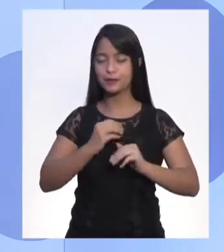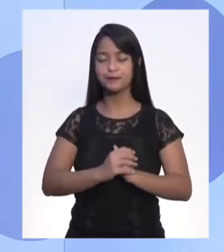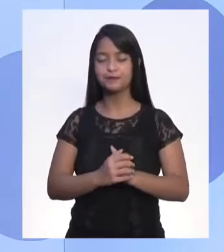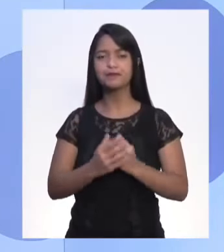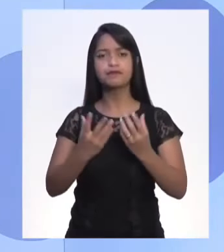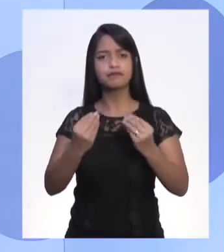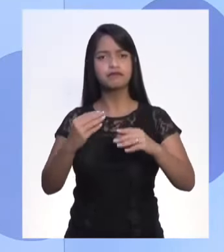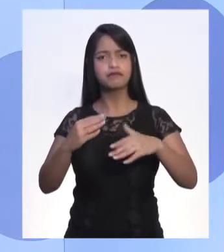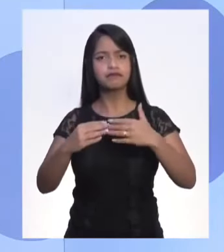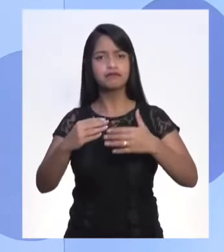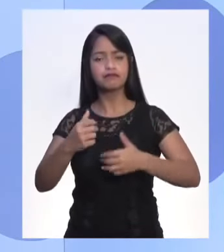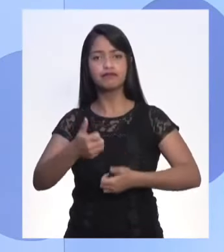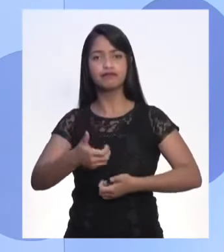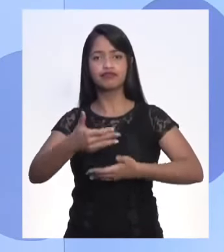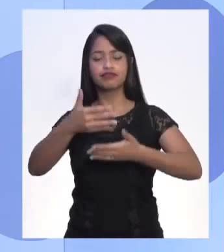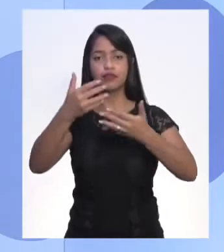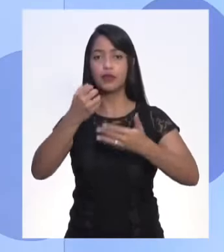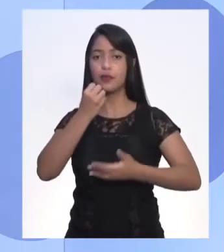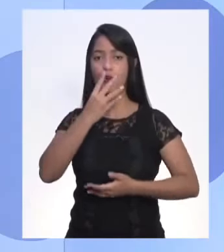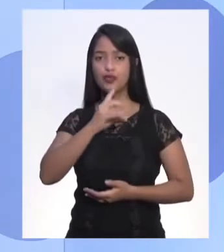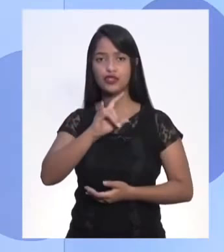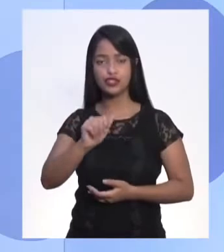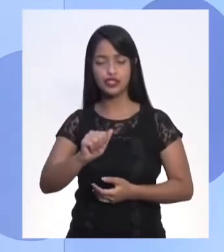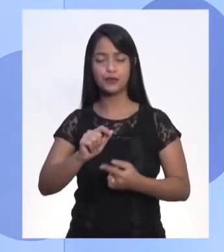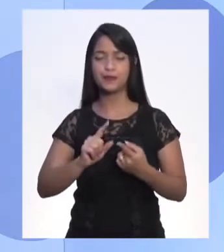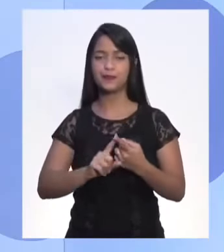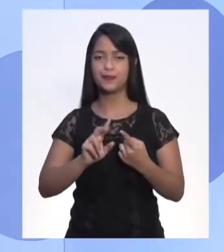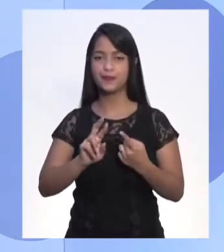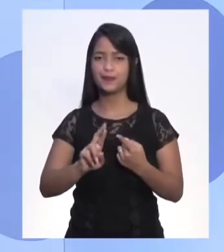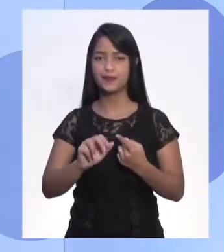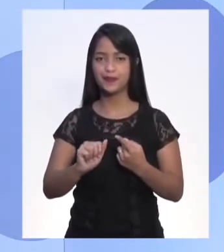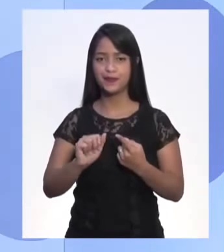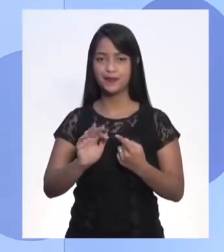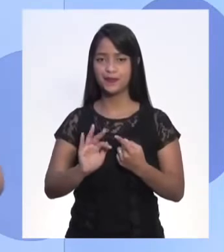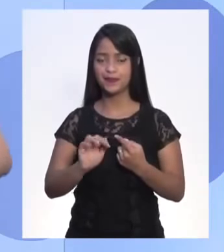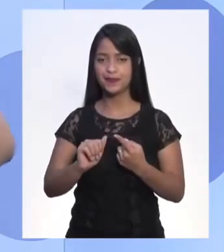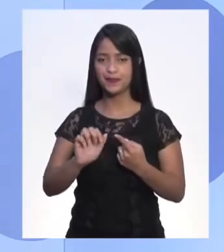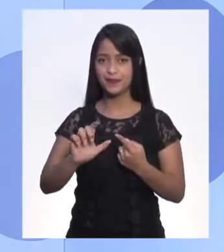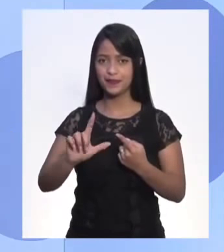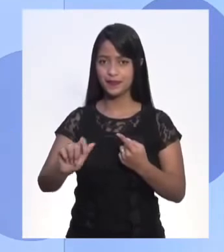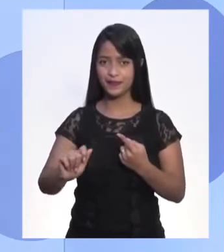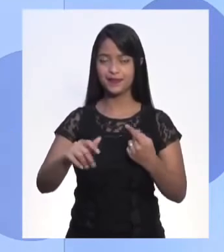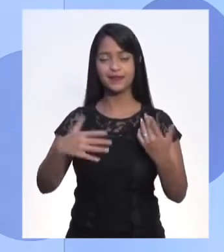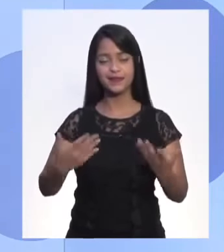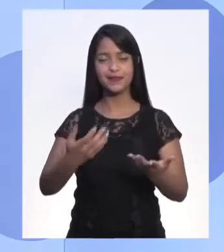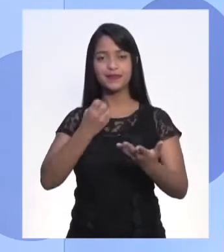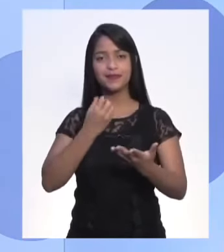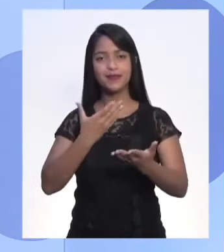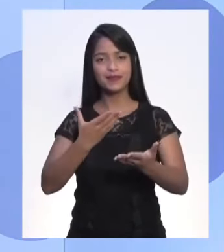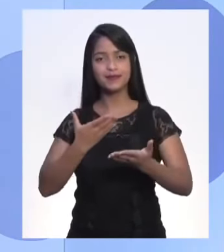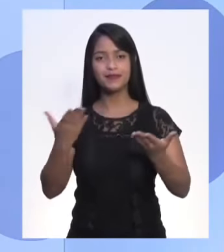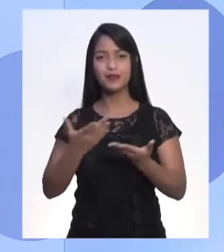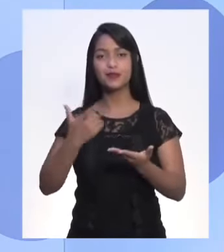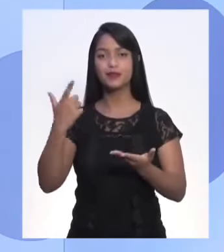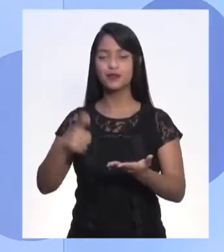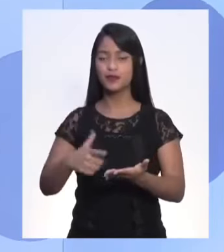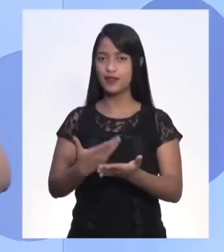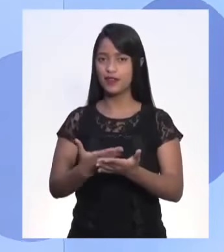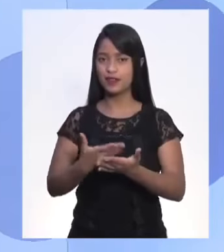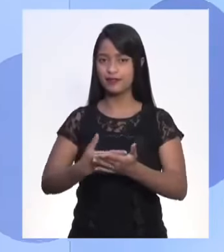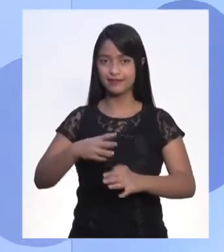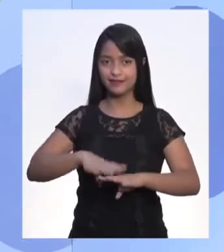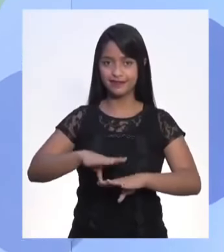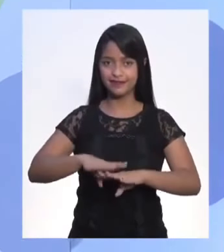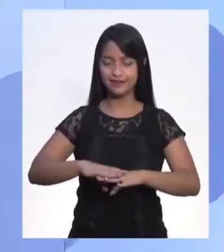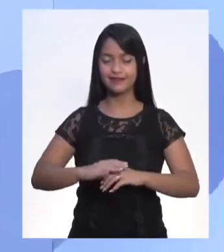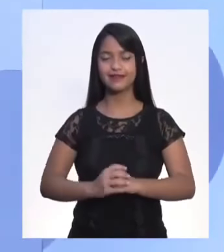que colocando Bom dia Rafaela aqui ó dando bom dia a todos aqui então sejam bem vindo aqui para mais uma aula de